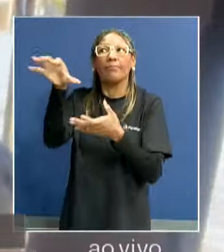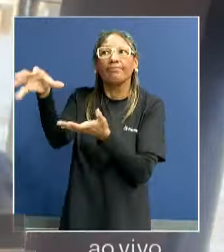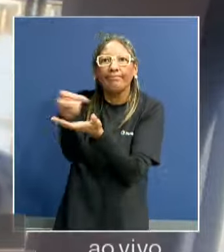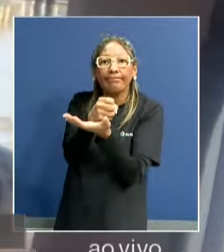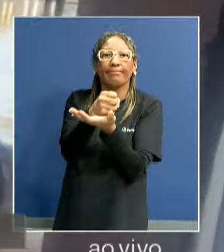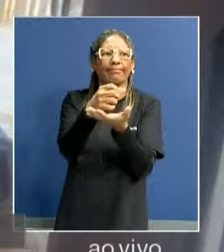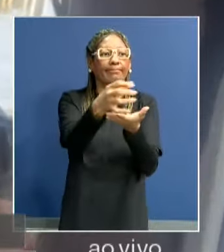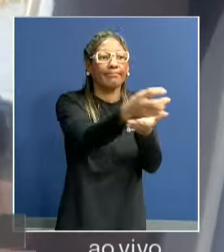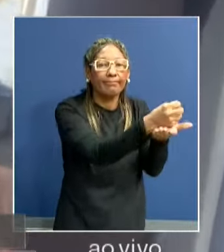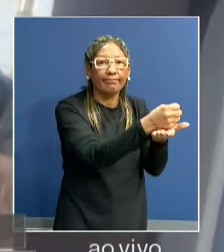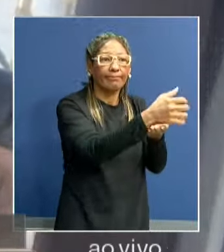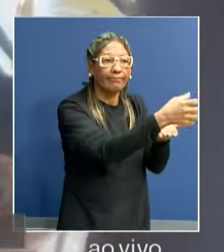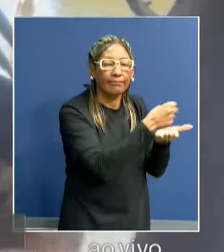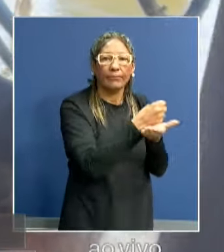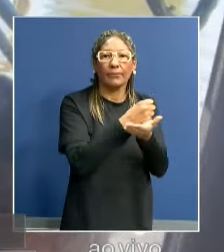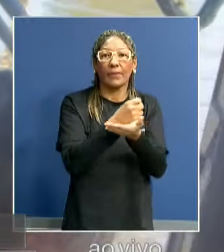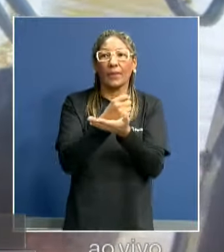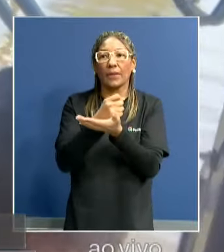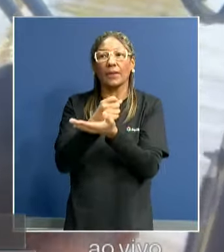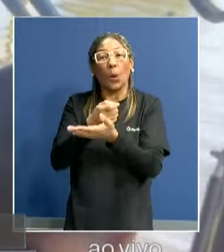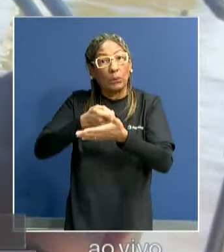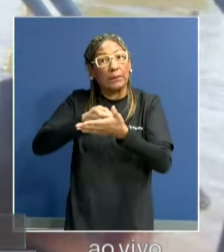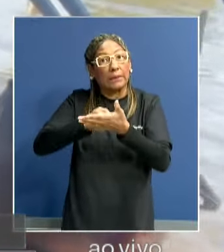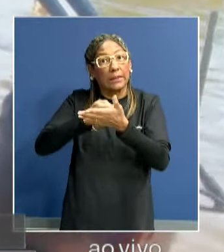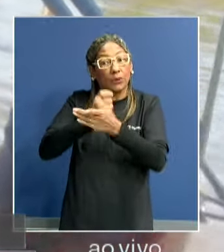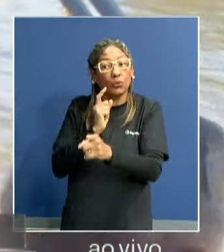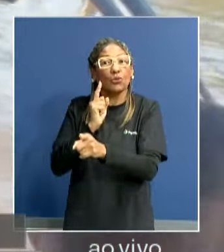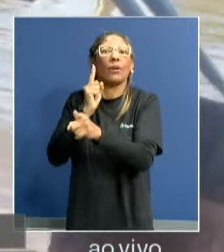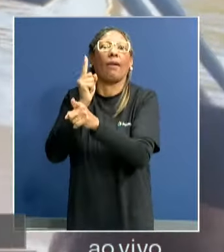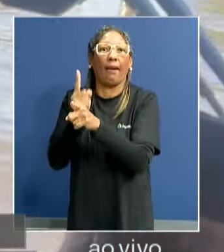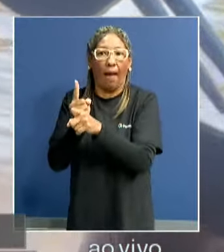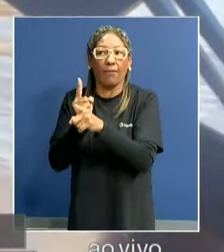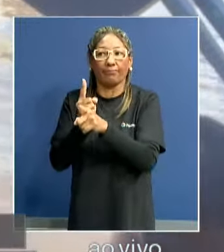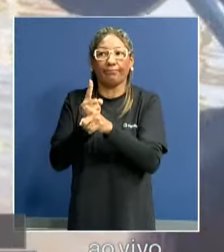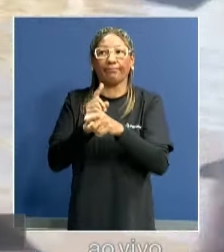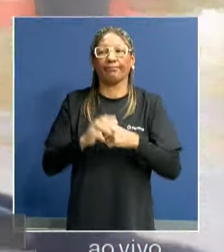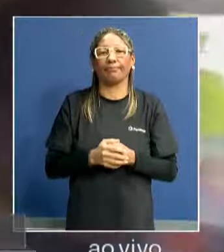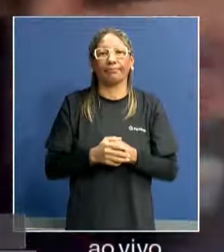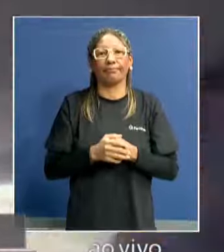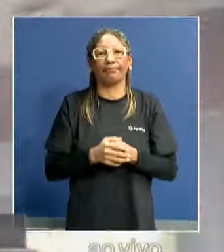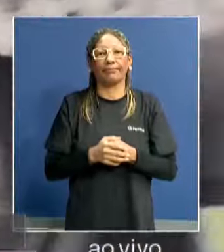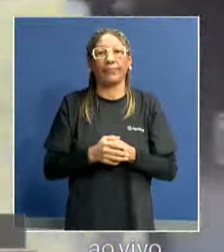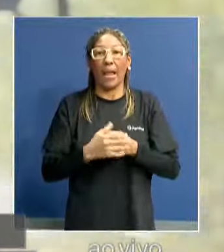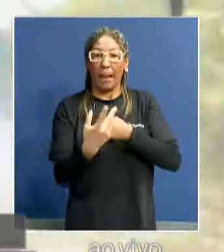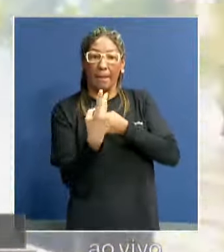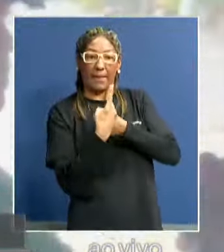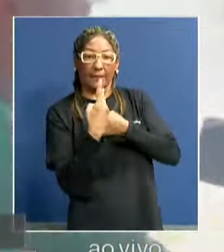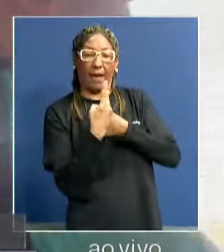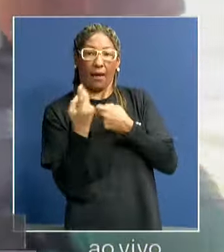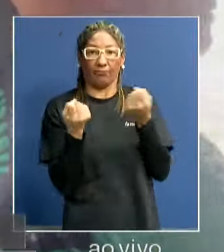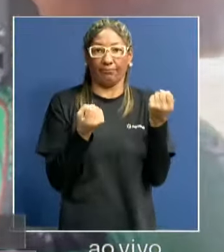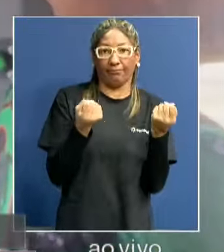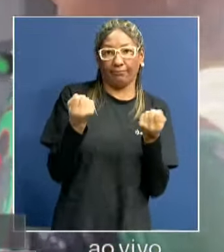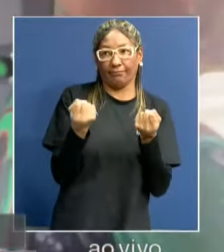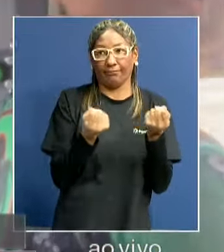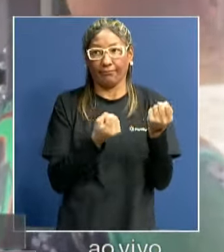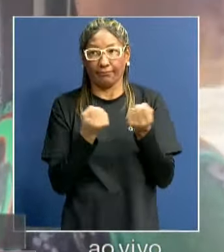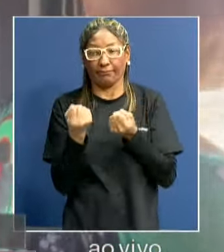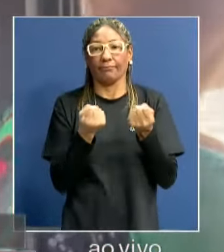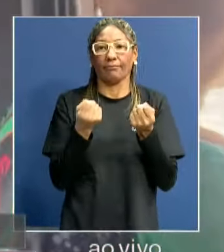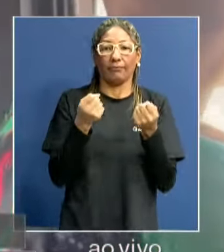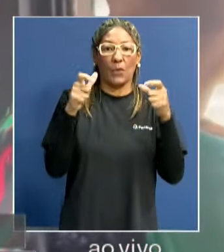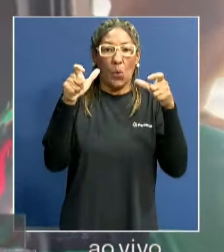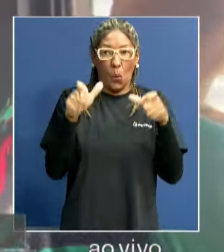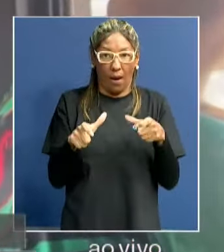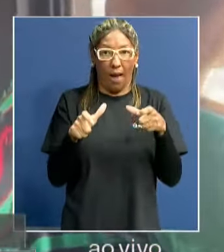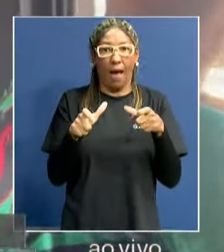resgate e estão tentando chegar até ela com esse veículo que foi cedido ao Corpo de Bombeiros local